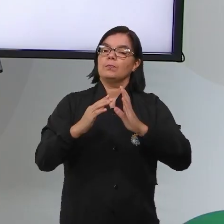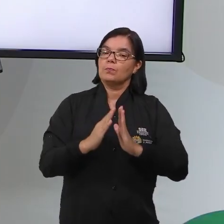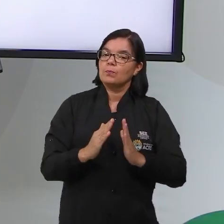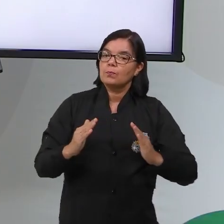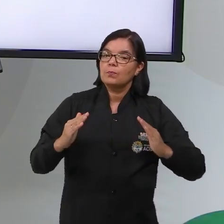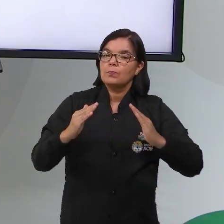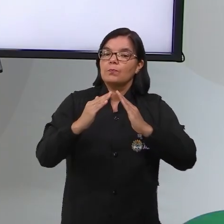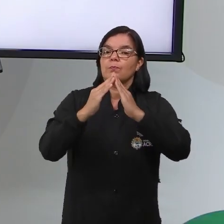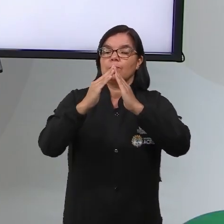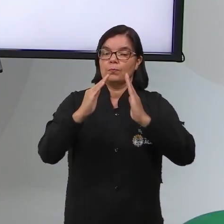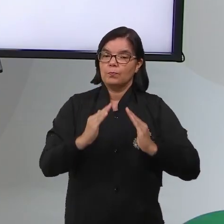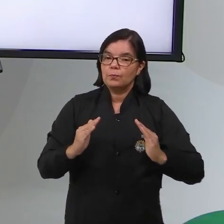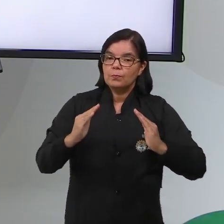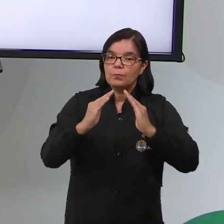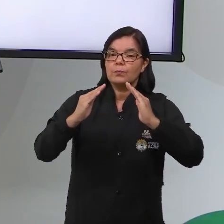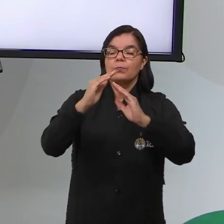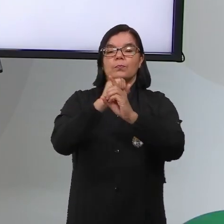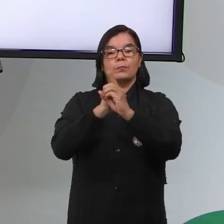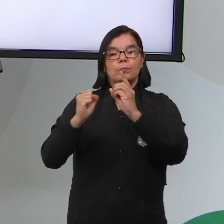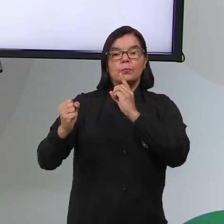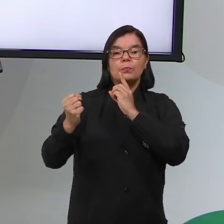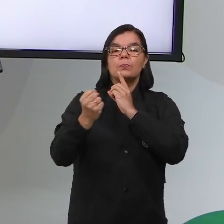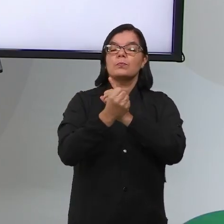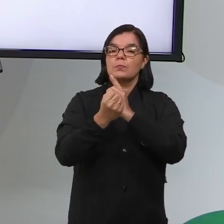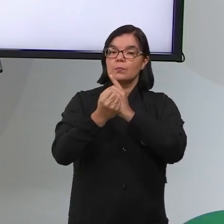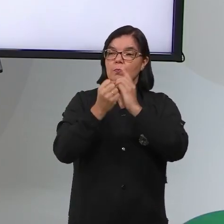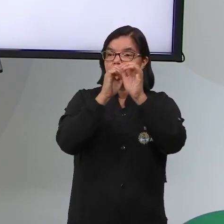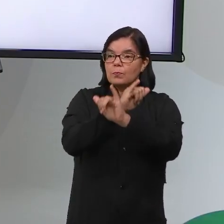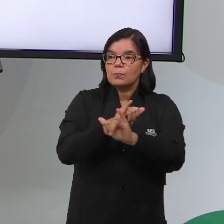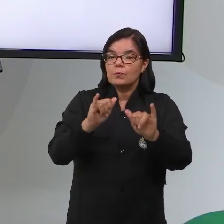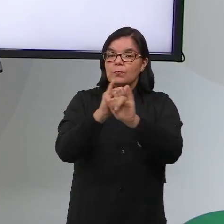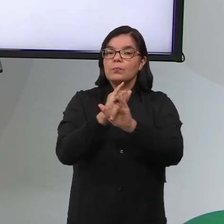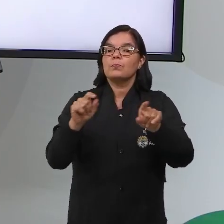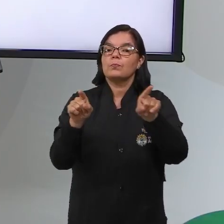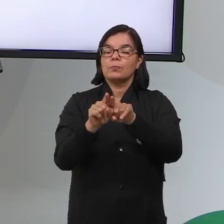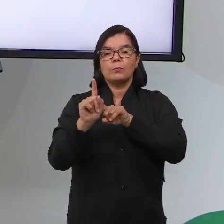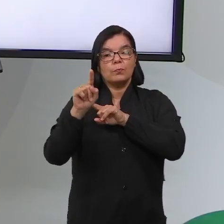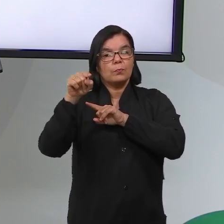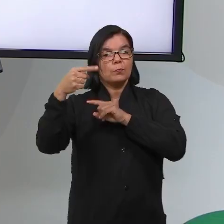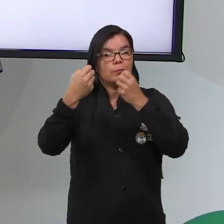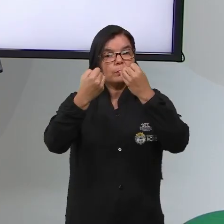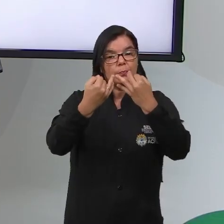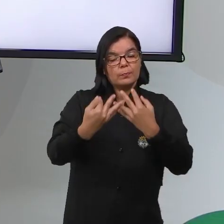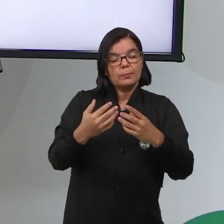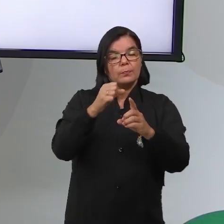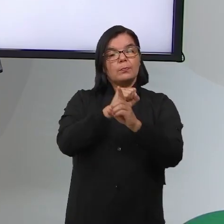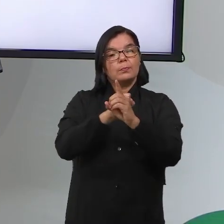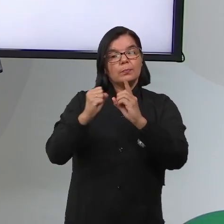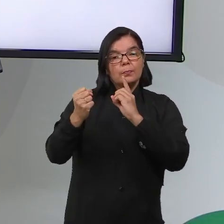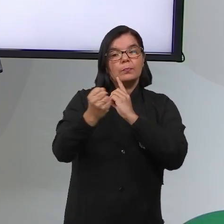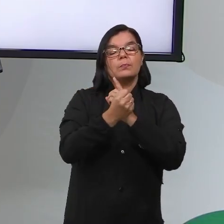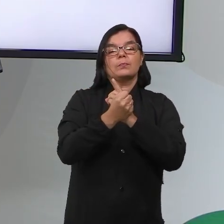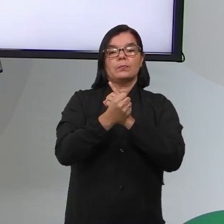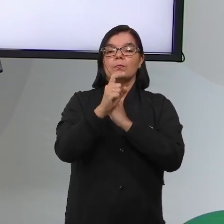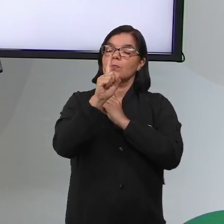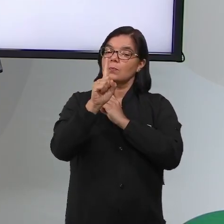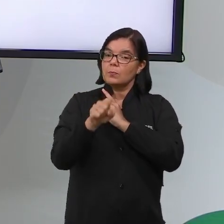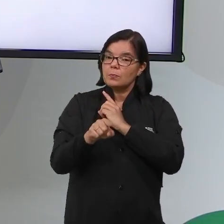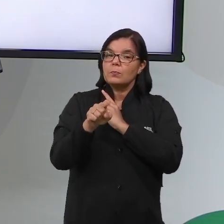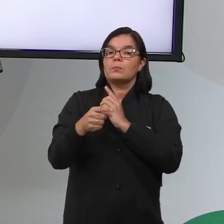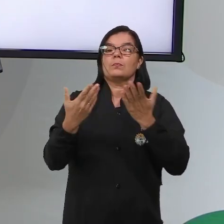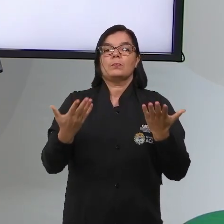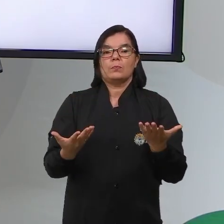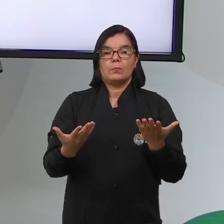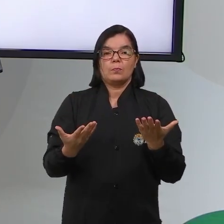estratificação social, ele puxa a informação também para um outro conceito sociológico, que é o conceito